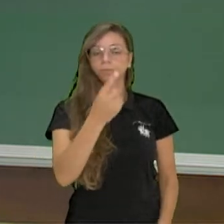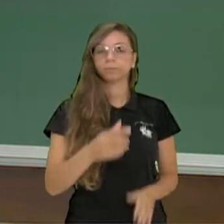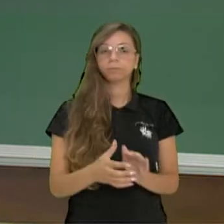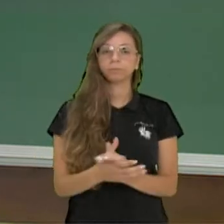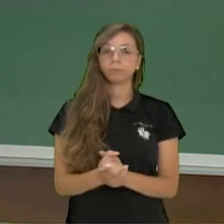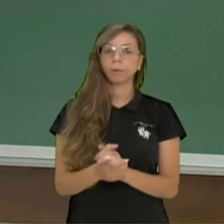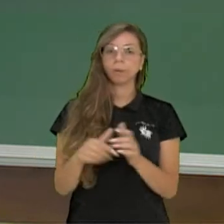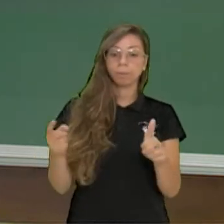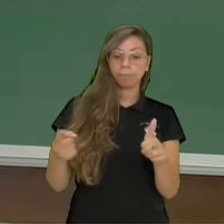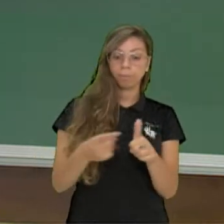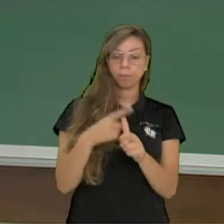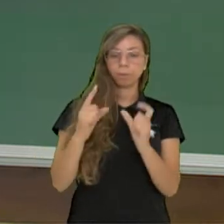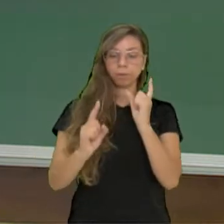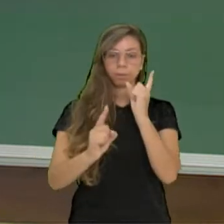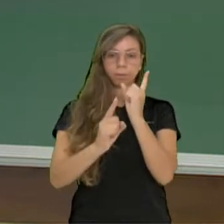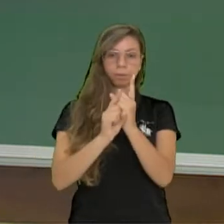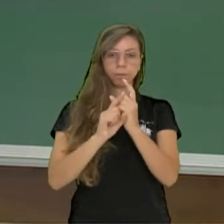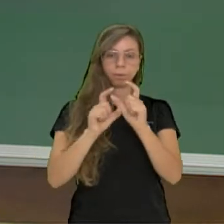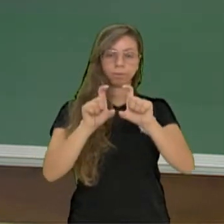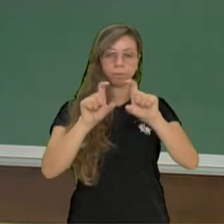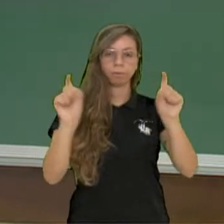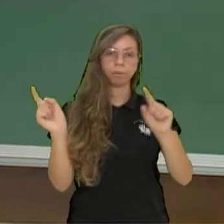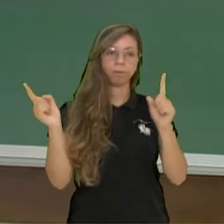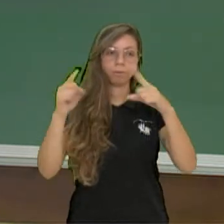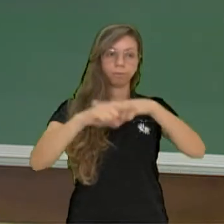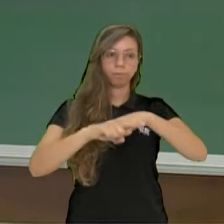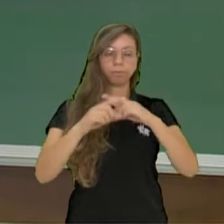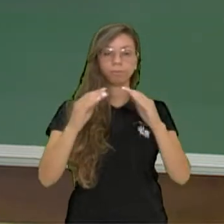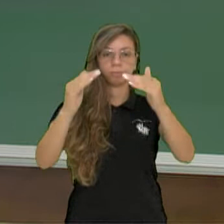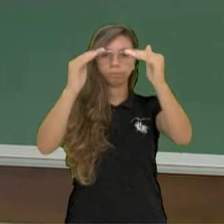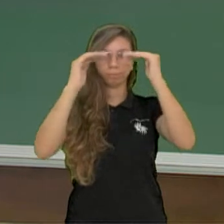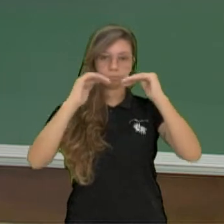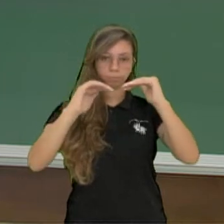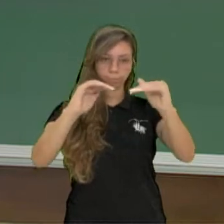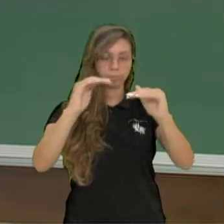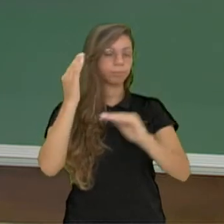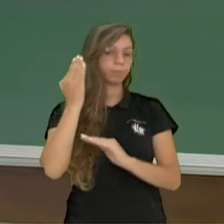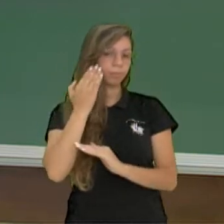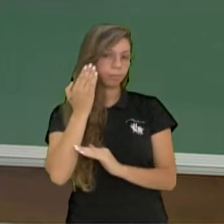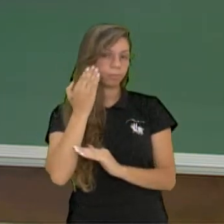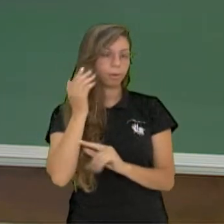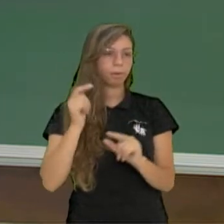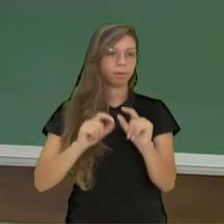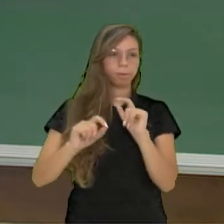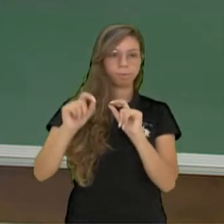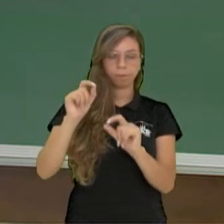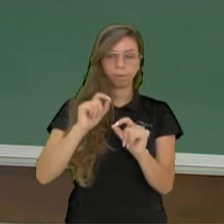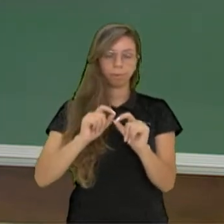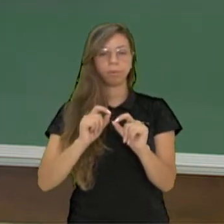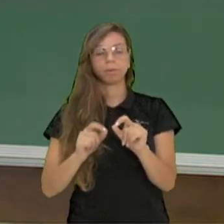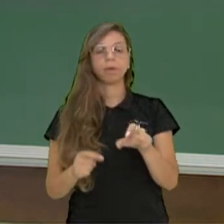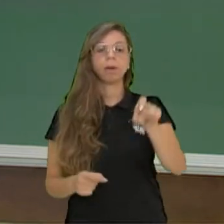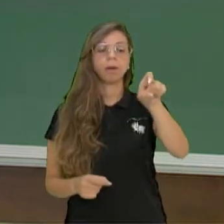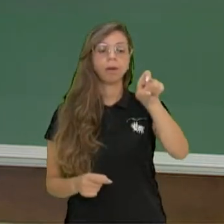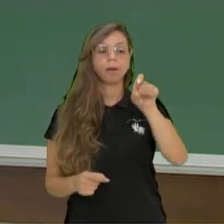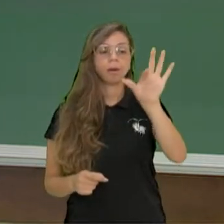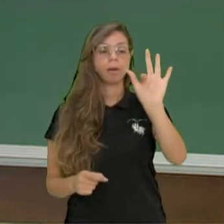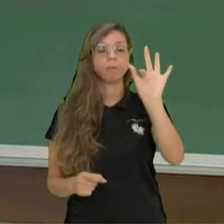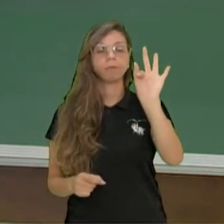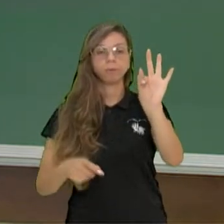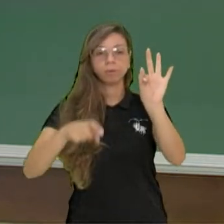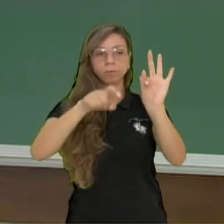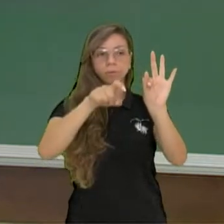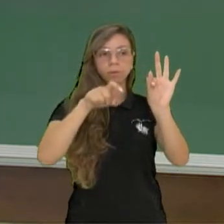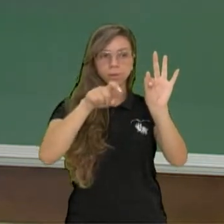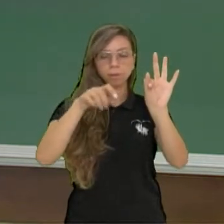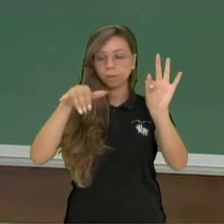primeiro encontrar a função inversa. Na segunda linha, a gente sabe que uma função de x é o nosso valor de y de